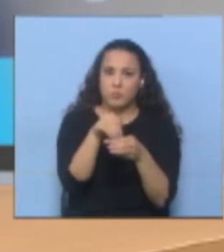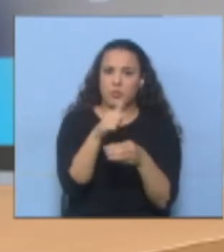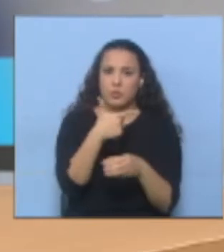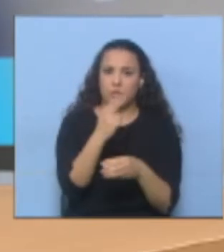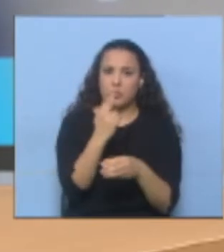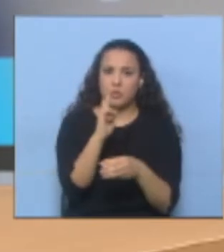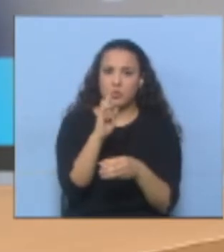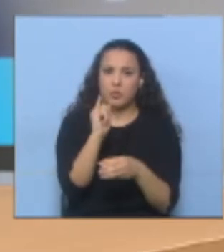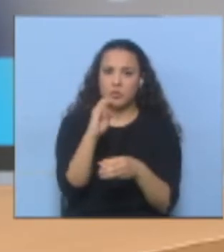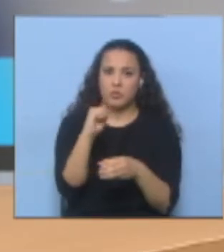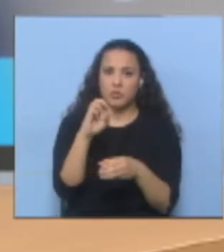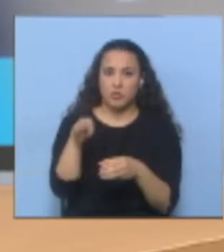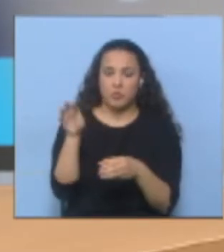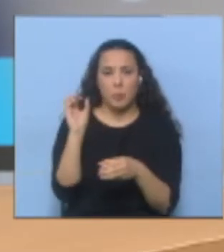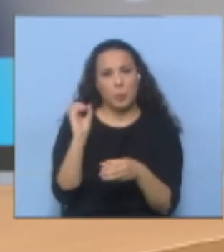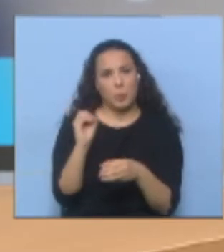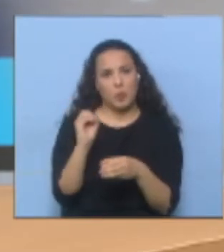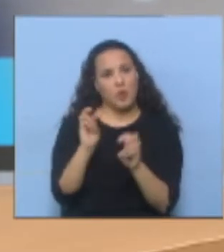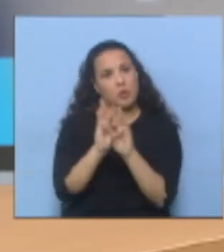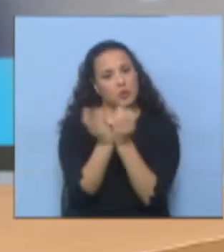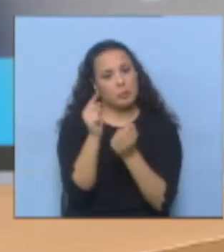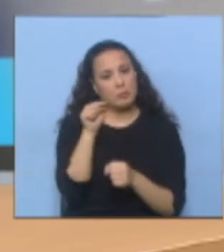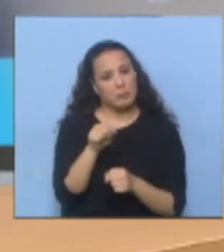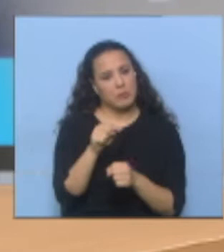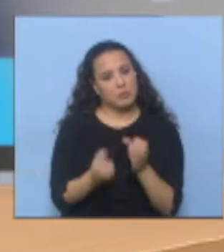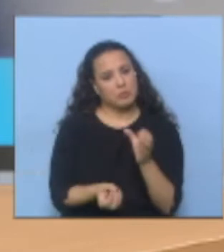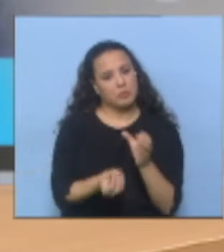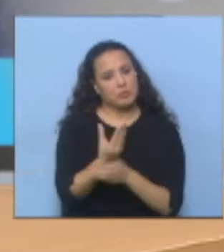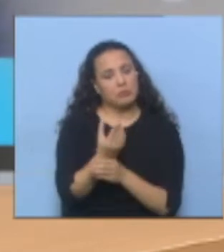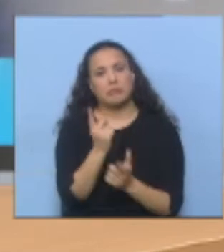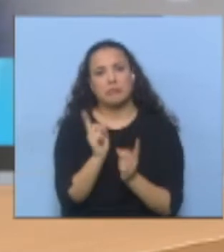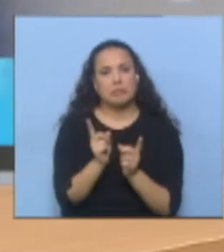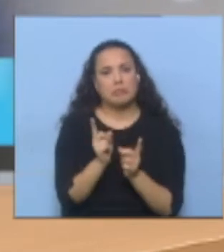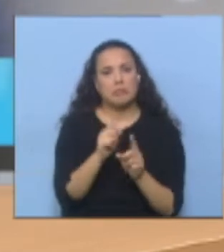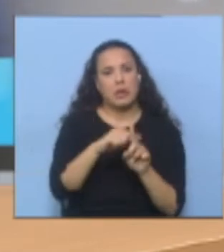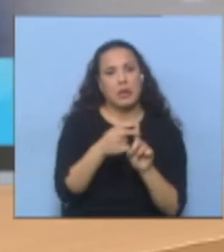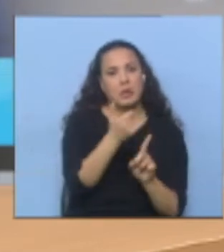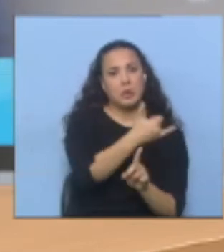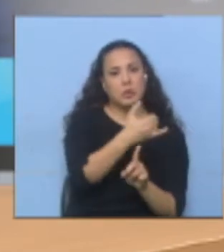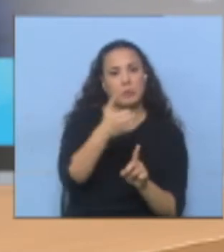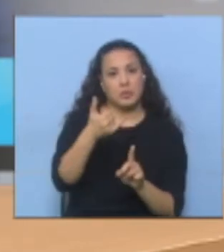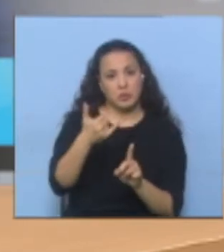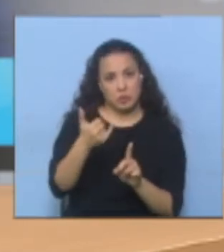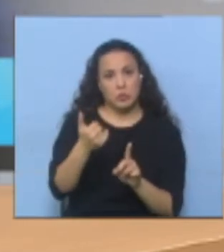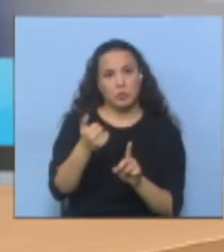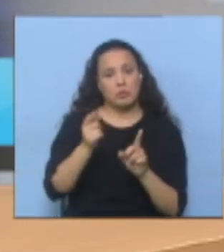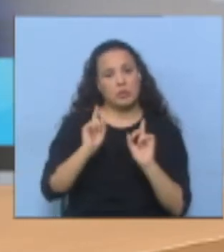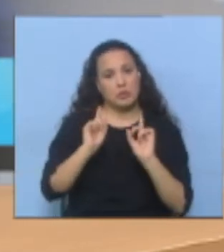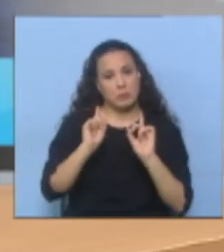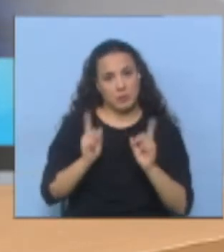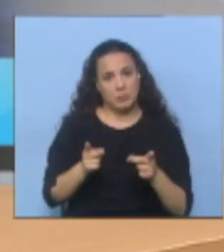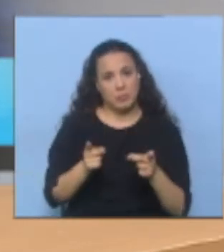turismo. Este workshop surgiu já em 2012, a sua primeira edição, ainda num